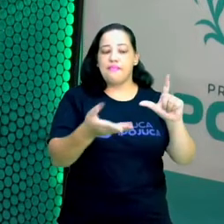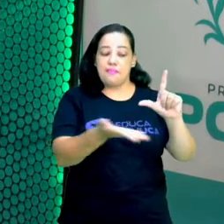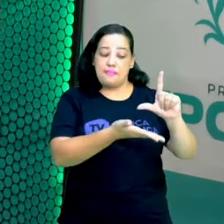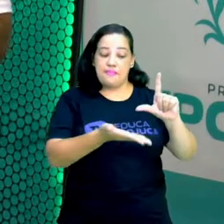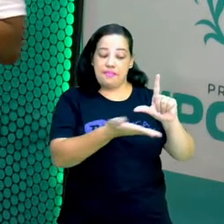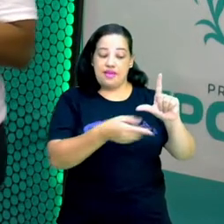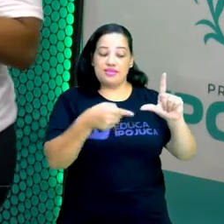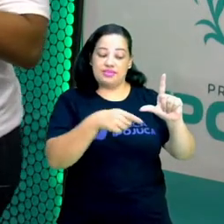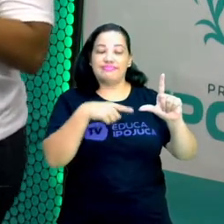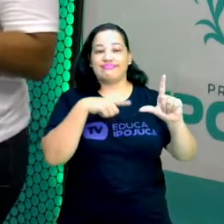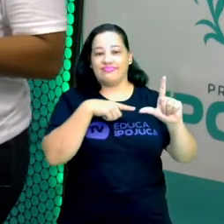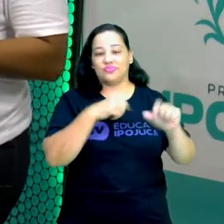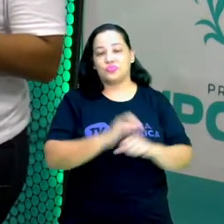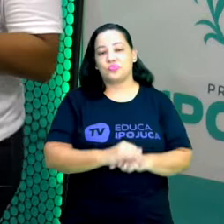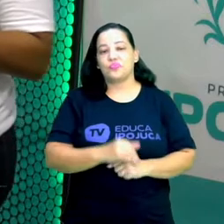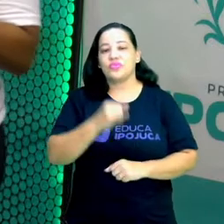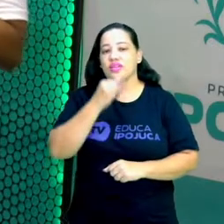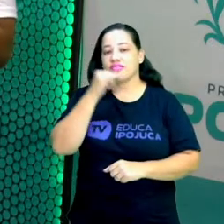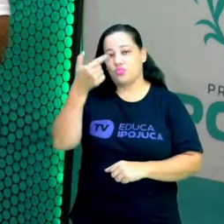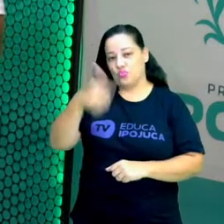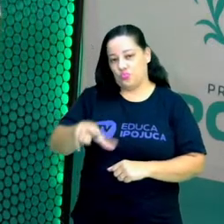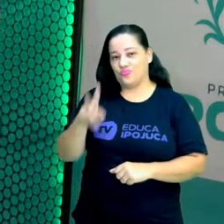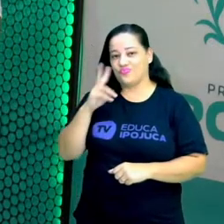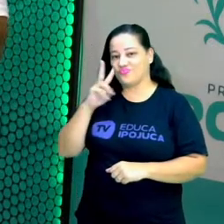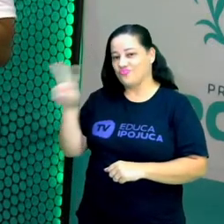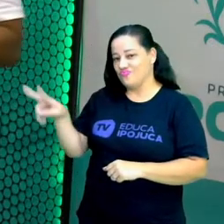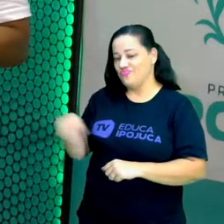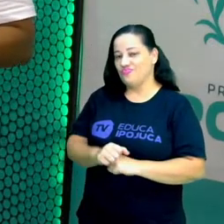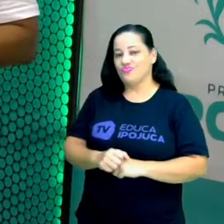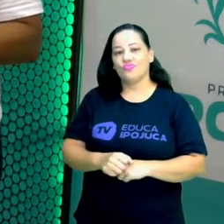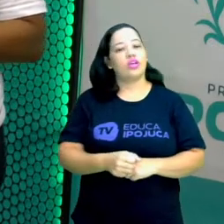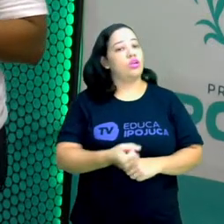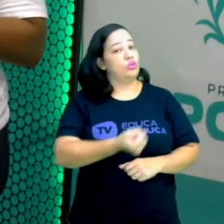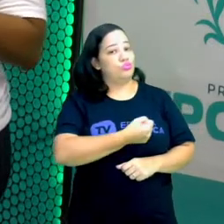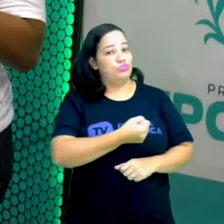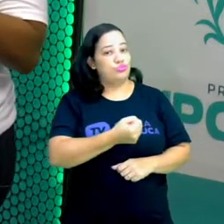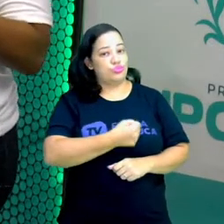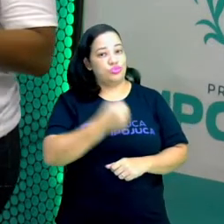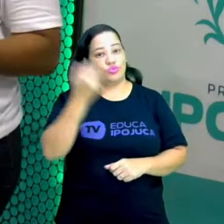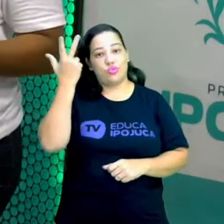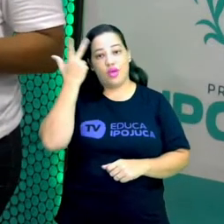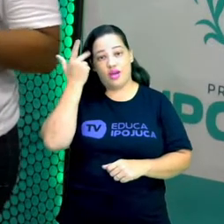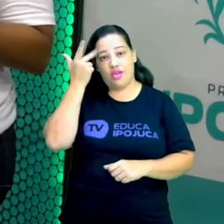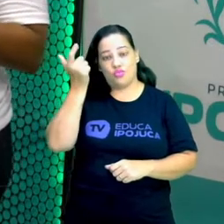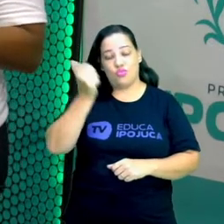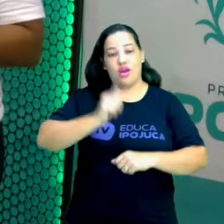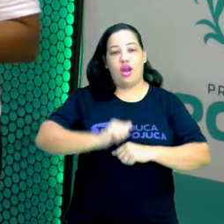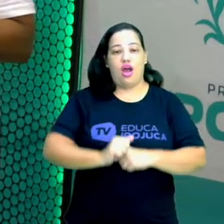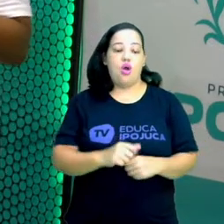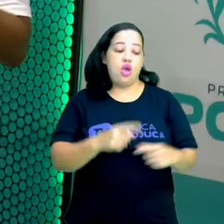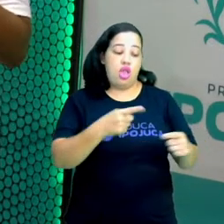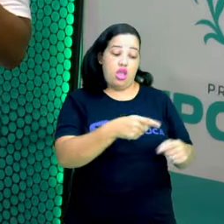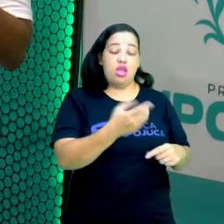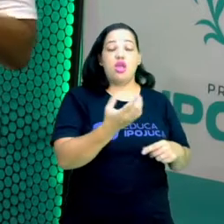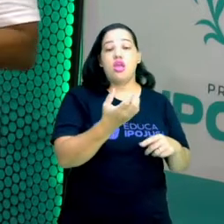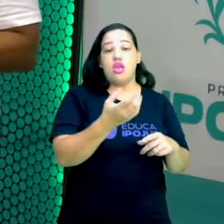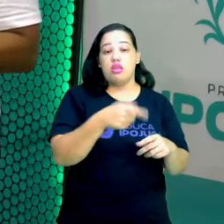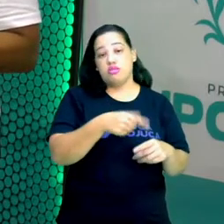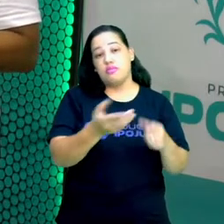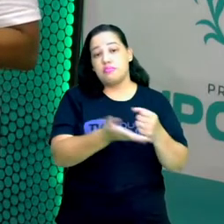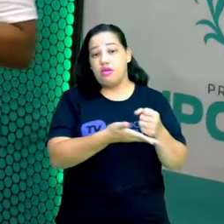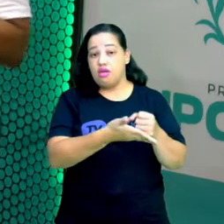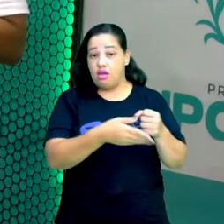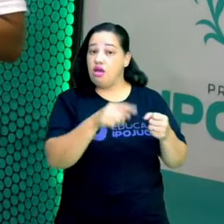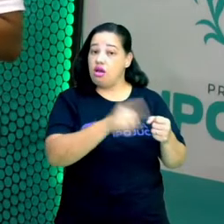exemplo? Quando queremos determinar o número natural multiplicado por ele mesmo, que resulte em